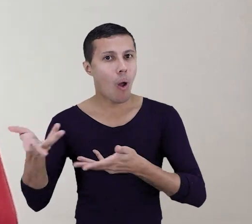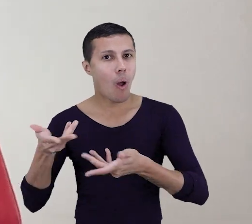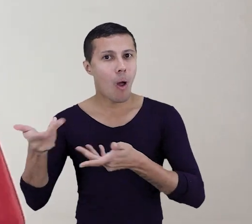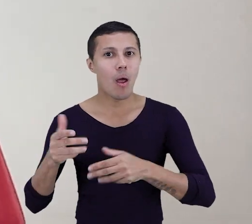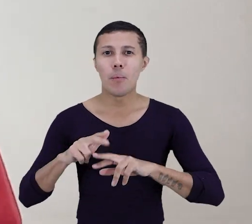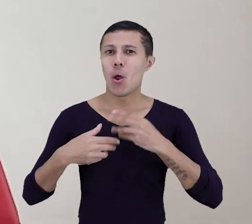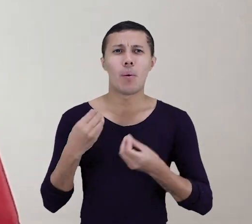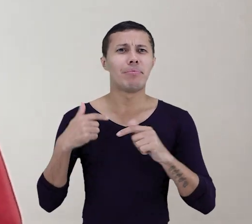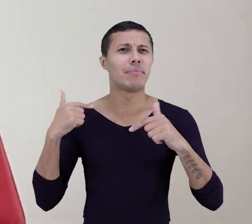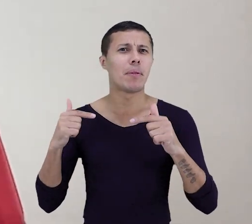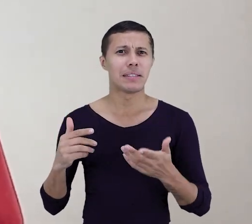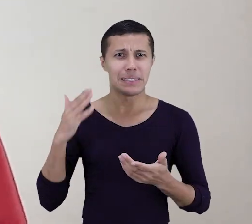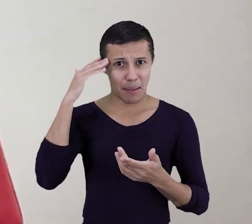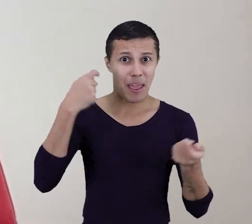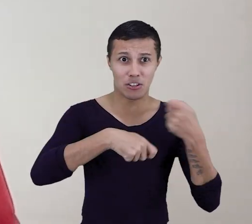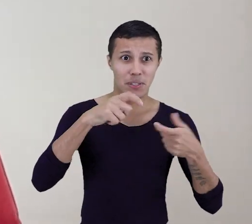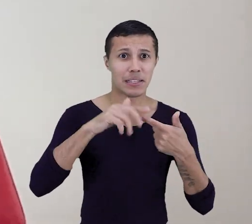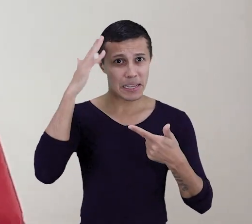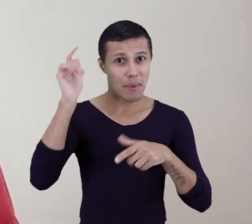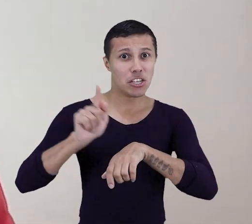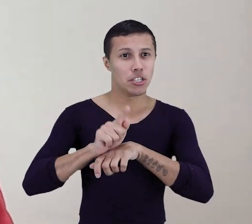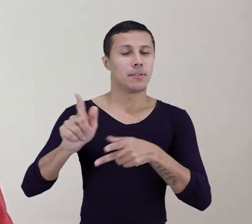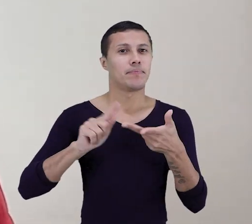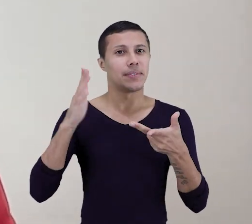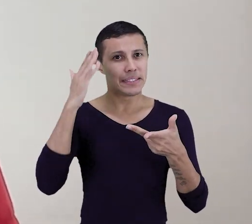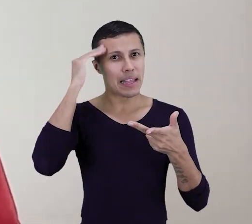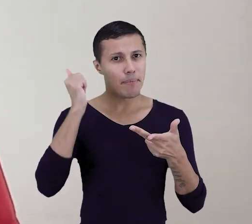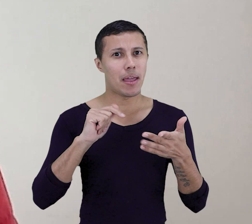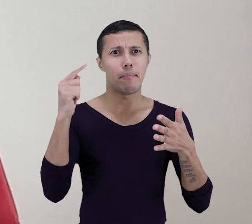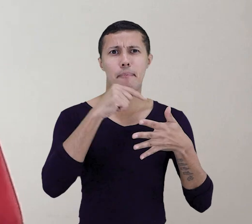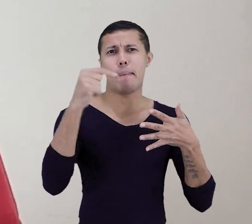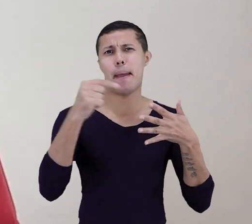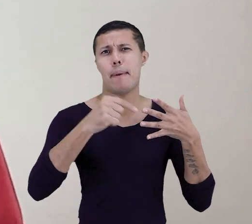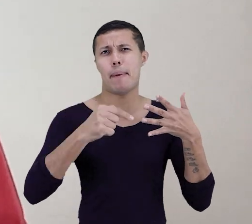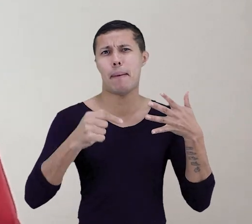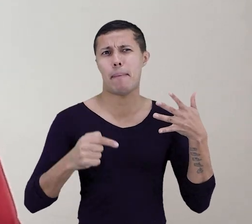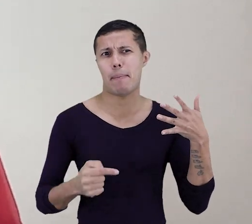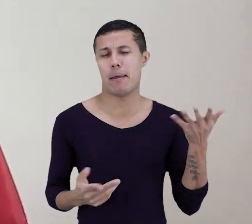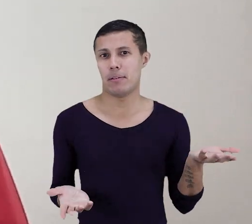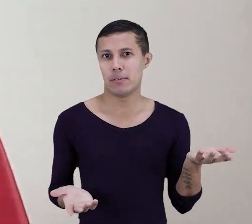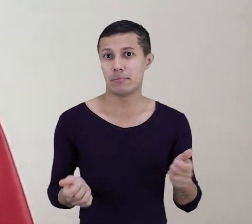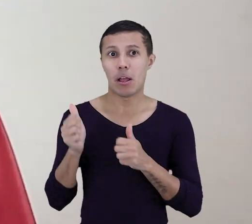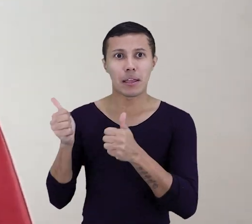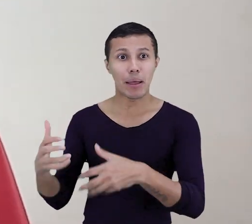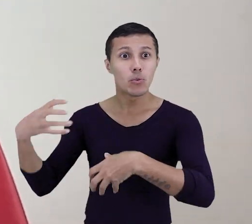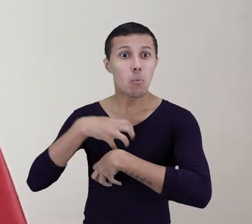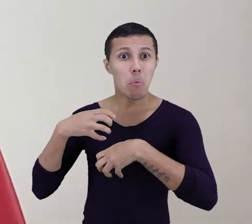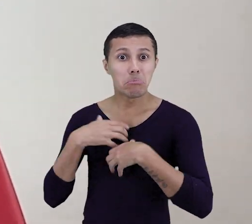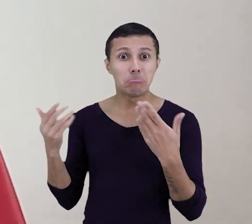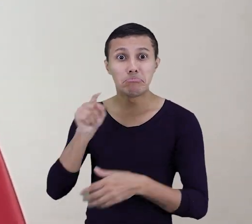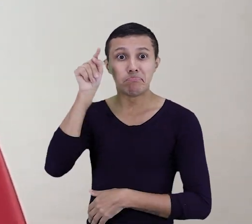muito trabalhado. Fala assim, não, você tem que saber de administração, você tem que saber de gestão, você tem que saber de marketing, de vendas. Tá, e a parte